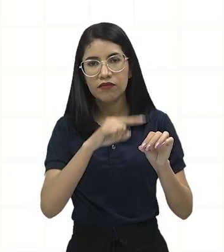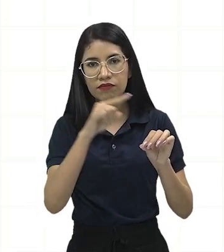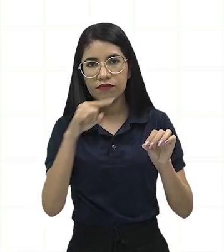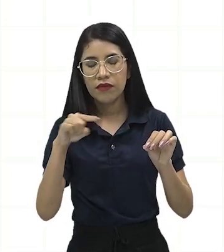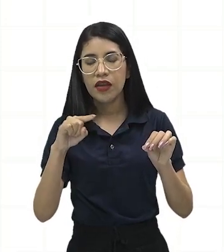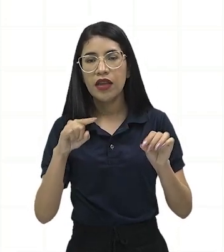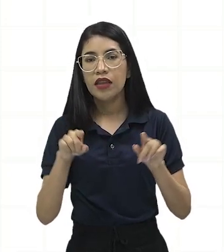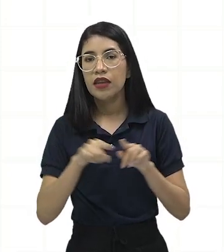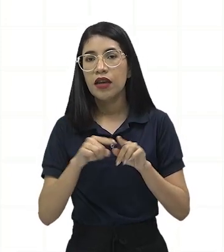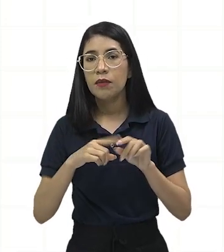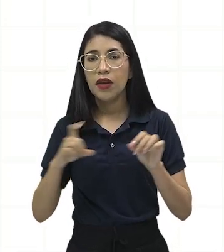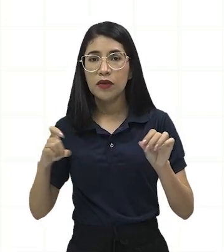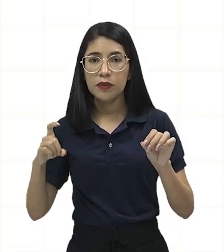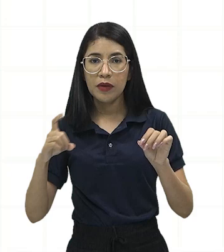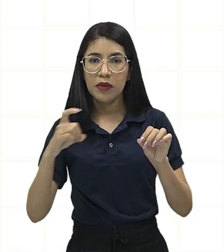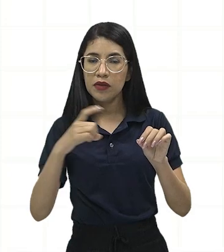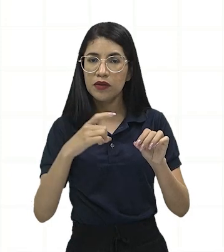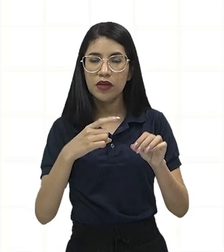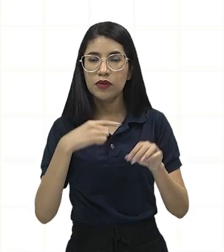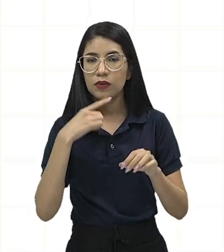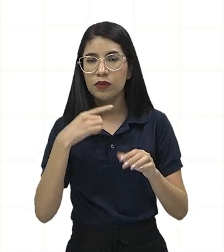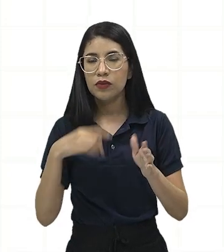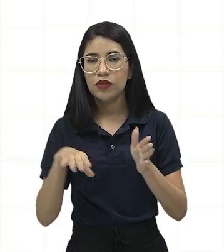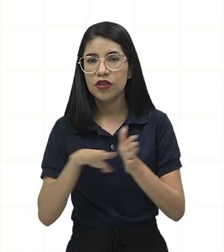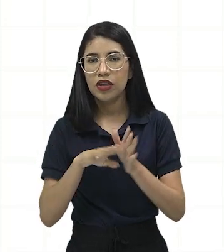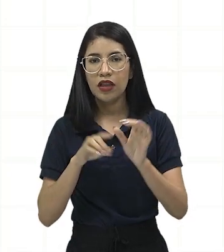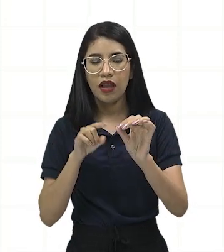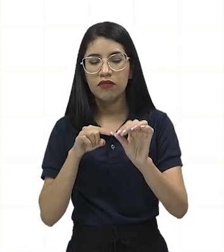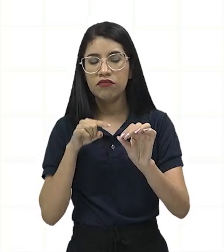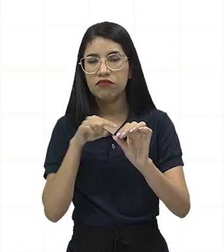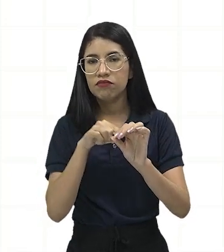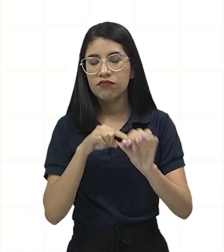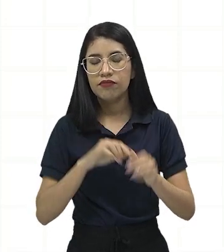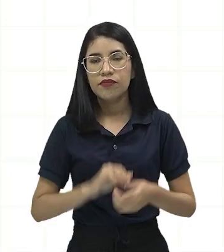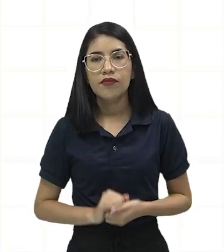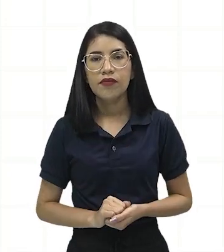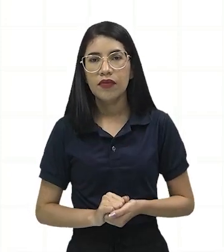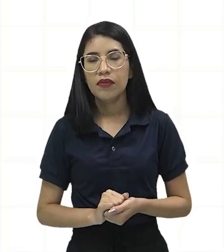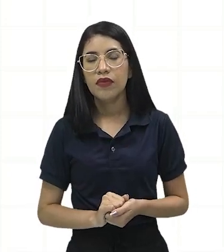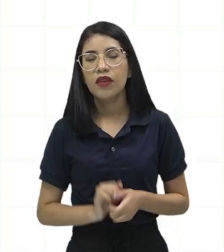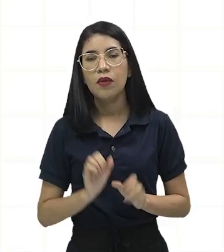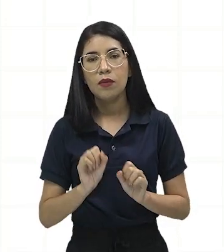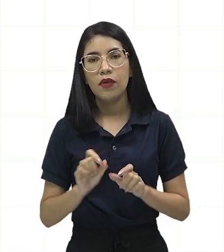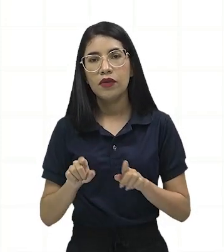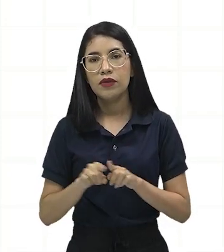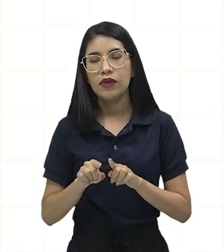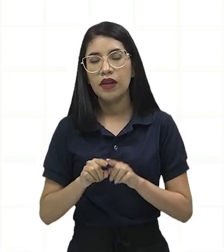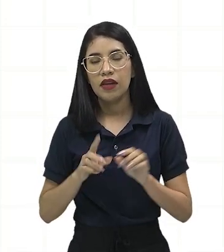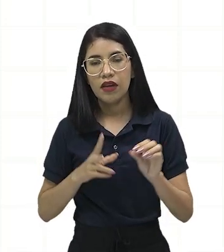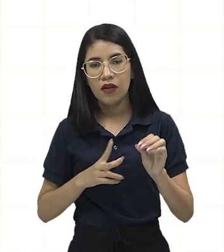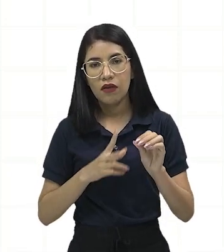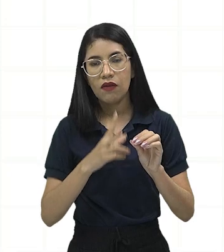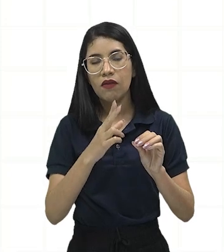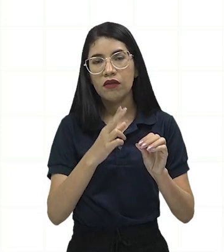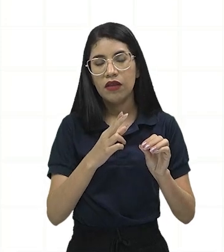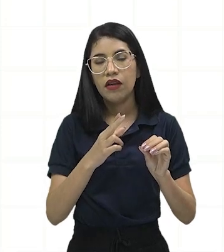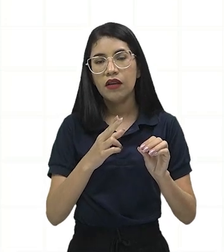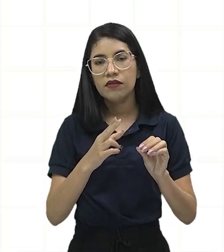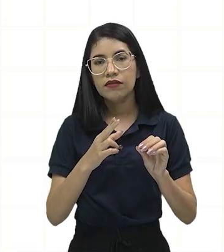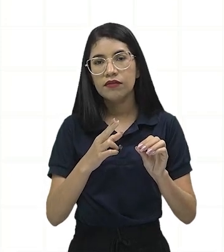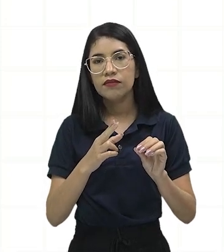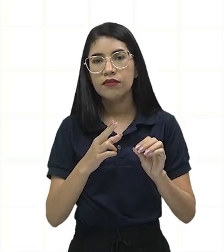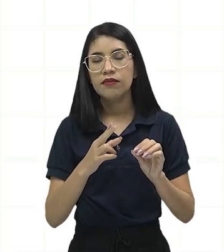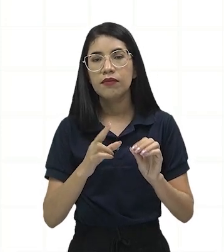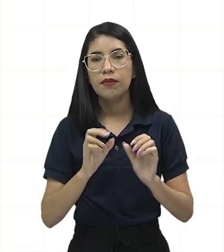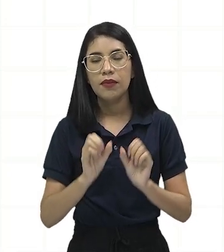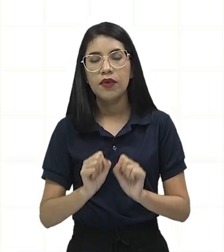nem o espermatozoide consegue acessar esse óvulo, tá? Então, ela pode ser aí cortada, né? Então, pode ocorrer